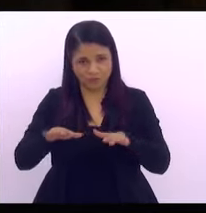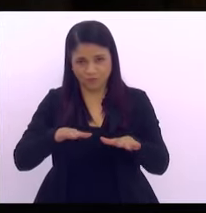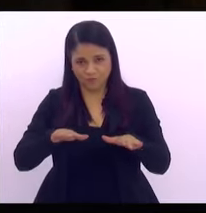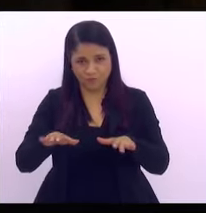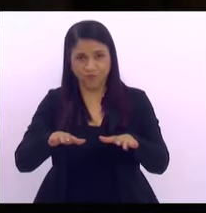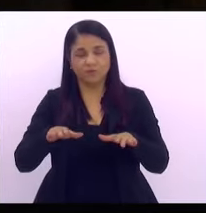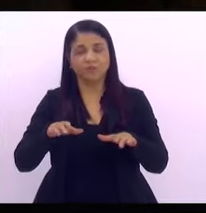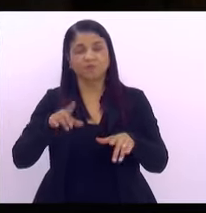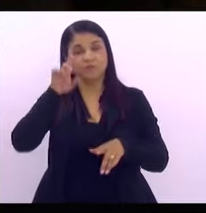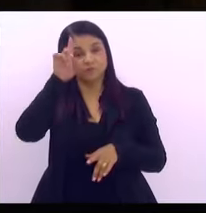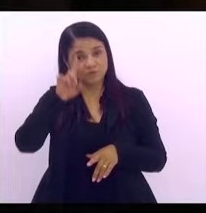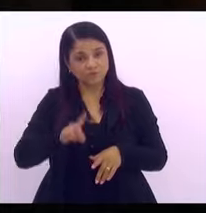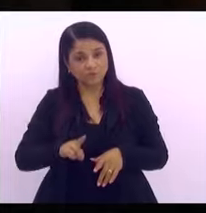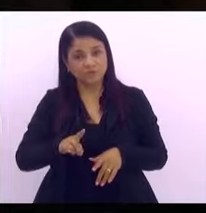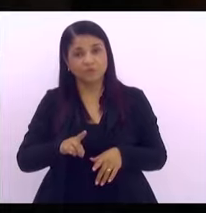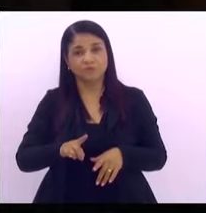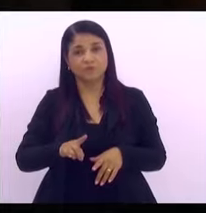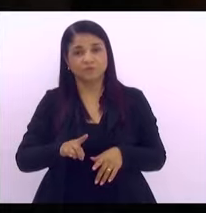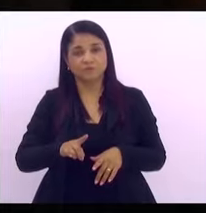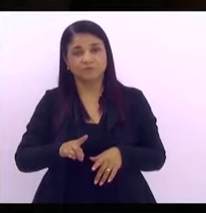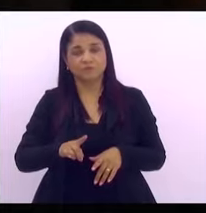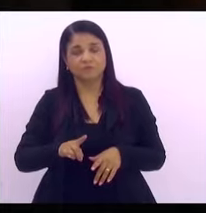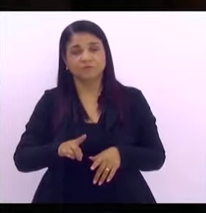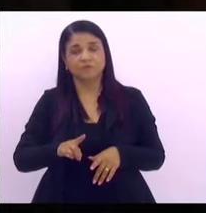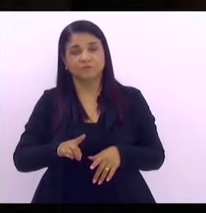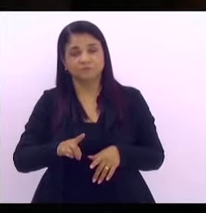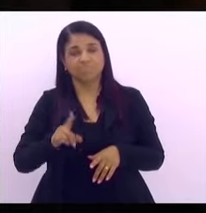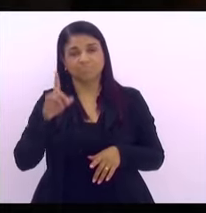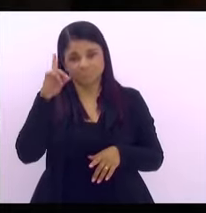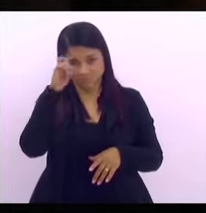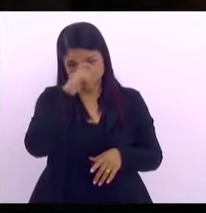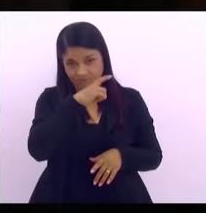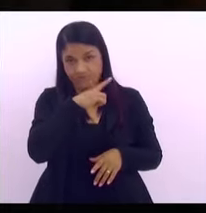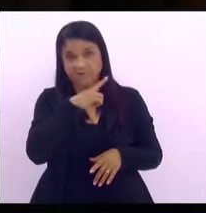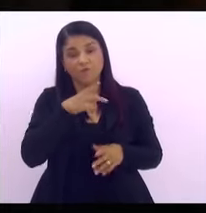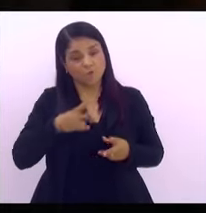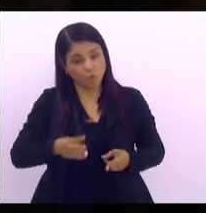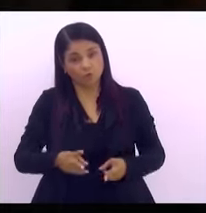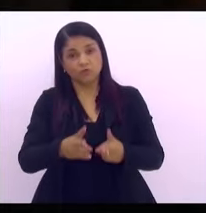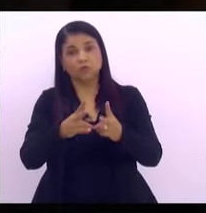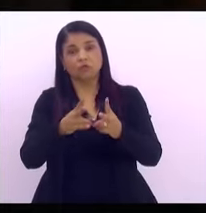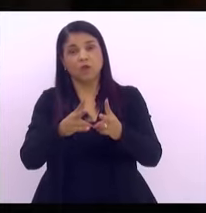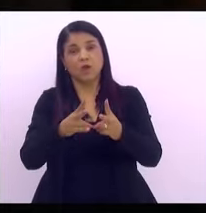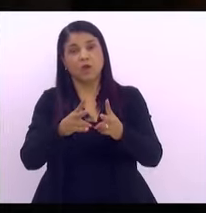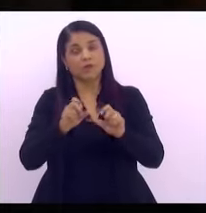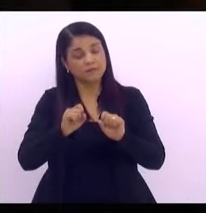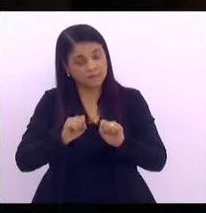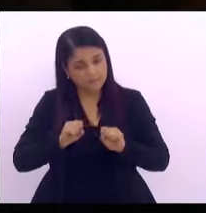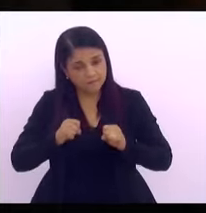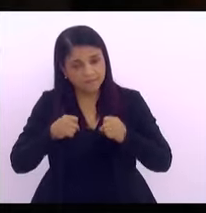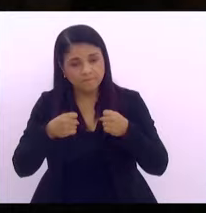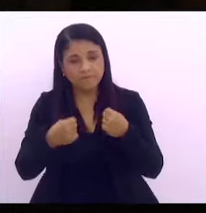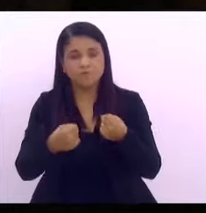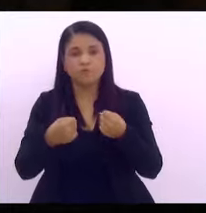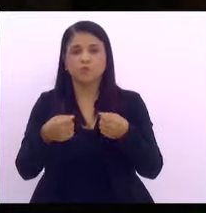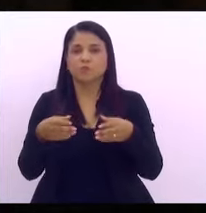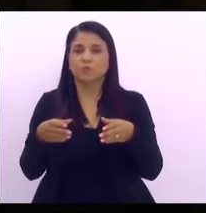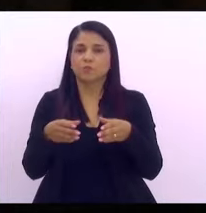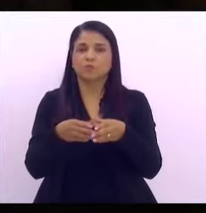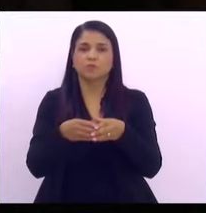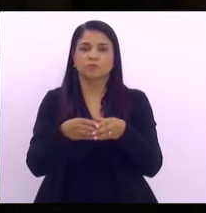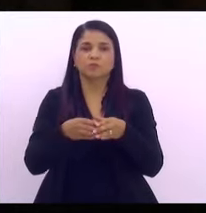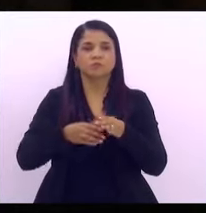nós gozamos ora, ainda que precários, eles vão continuar sendo defendidos por nós e não serão